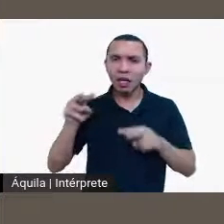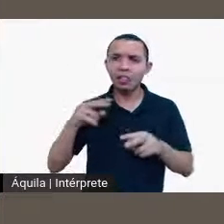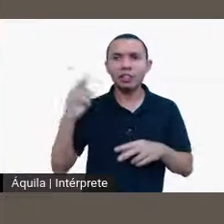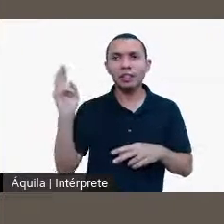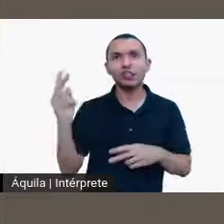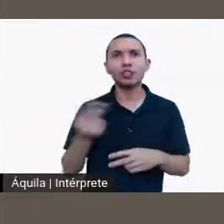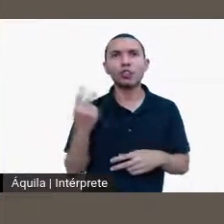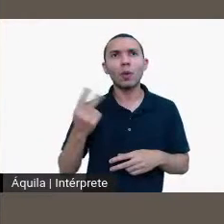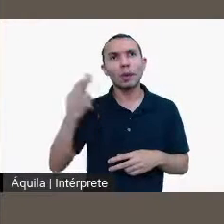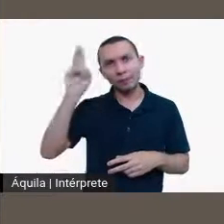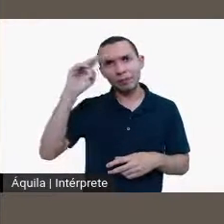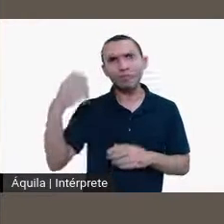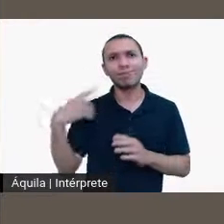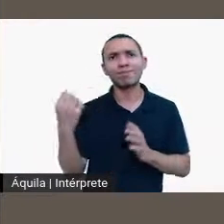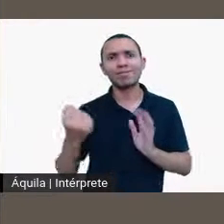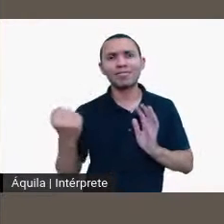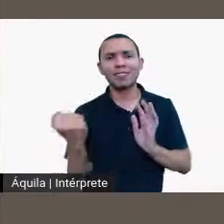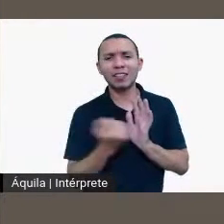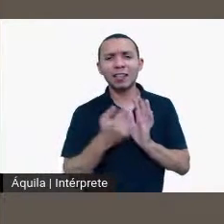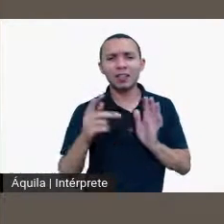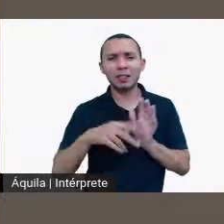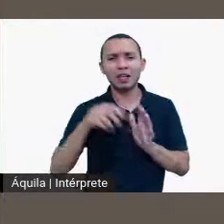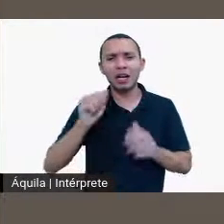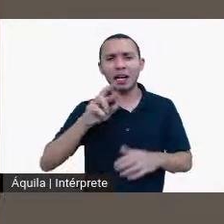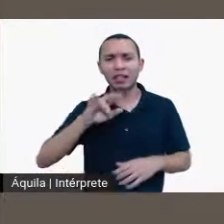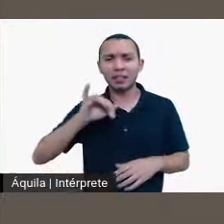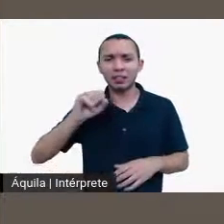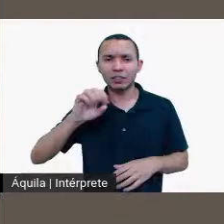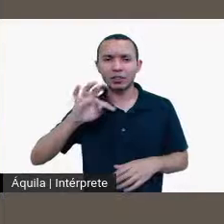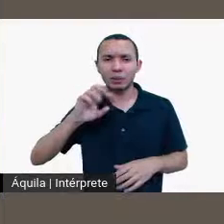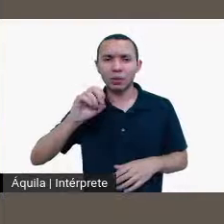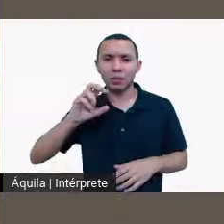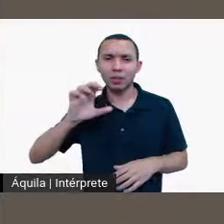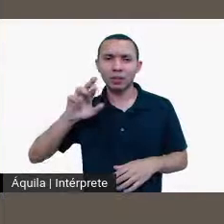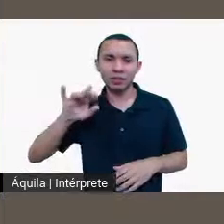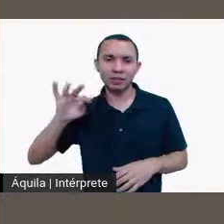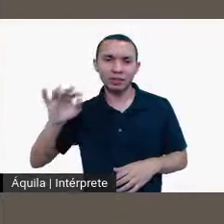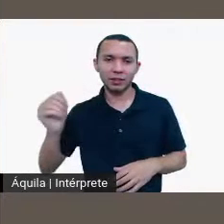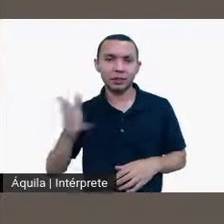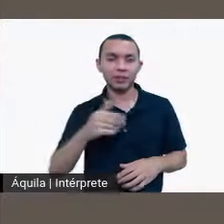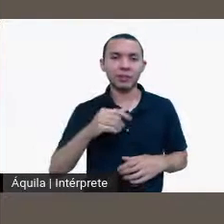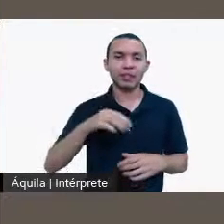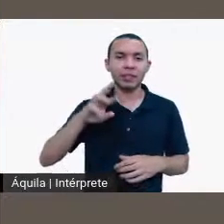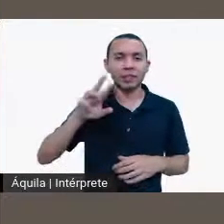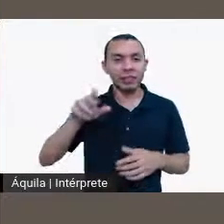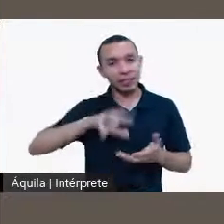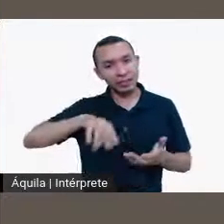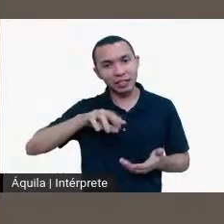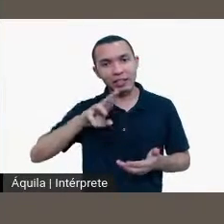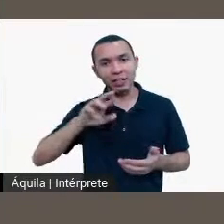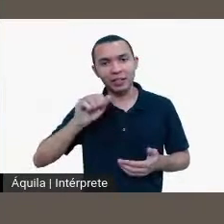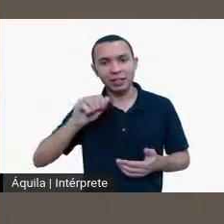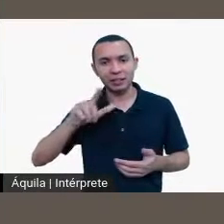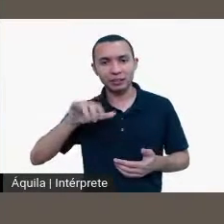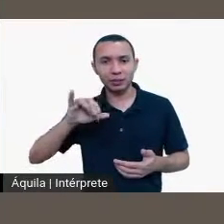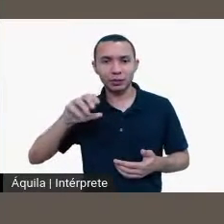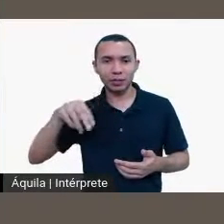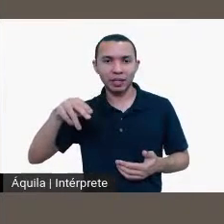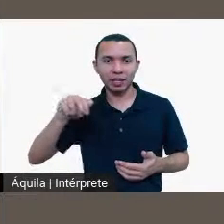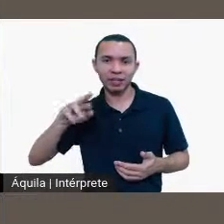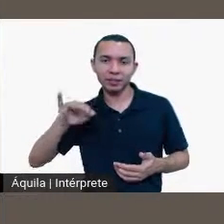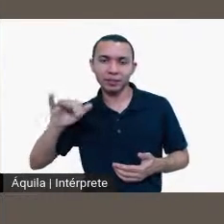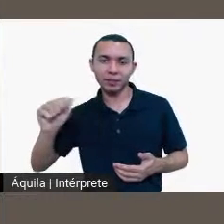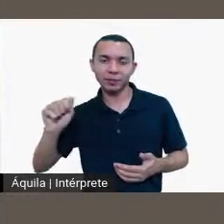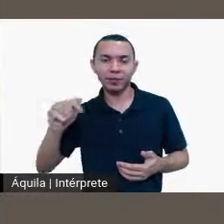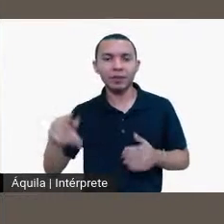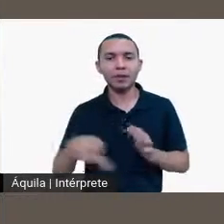marcada por uma sensibilidade aristocrática, não oligárquica, nem reacionária. Interessa o que acontece depois do fim do